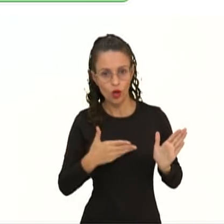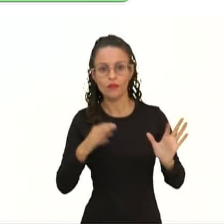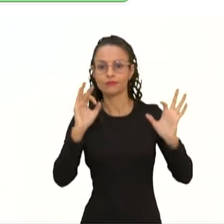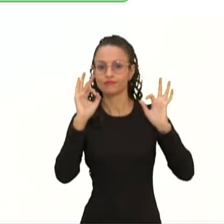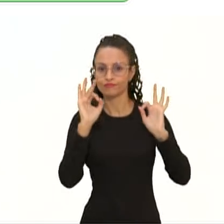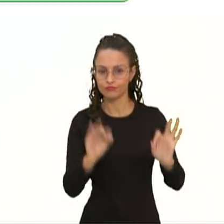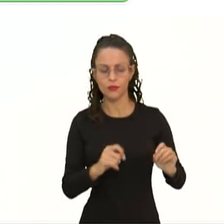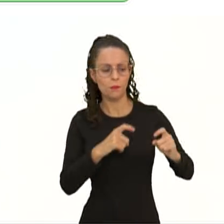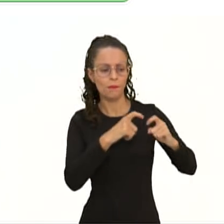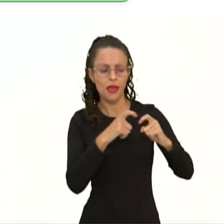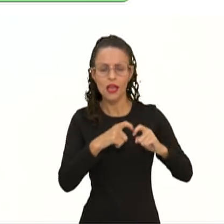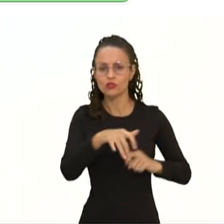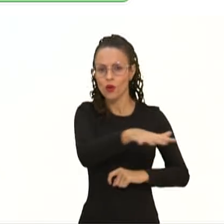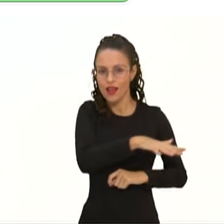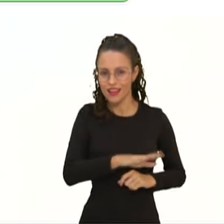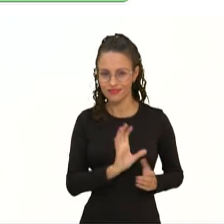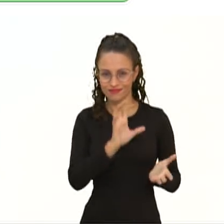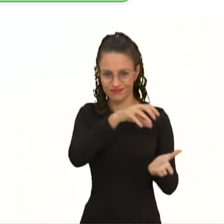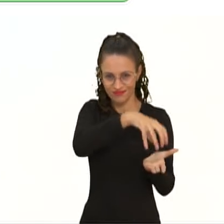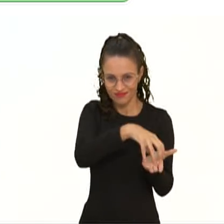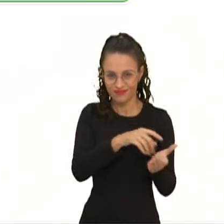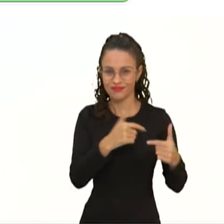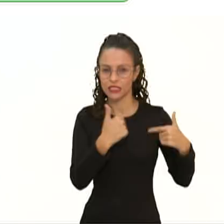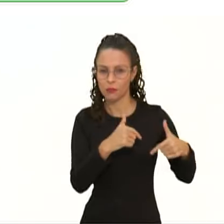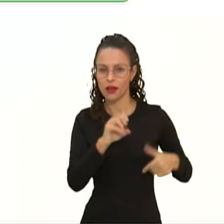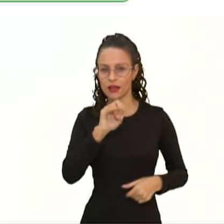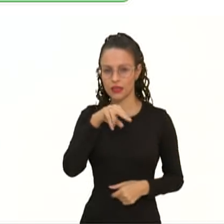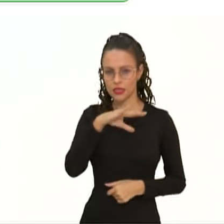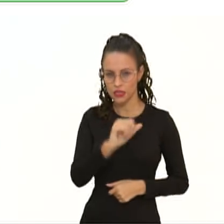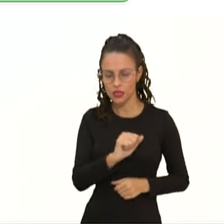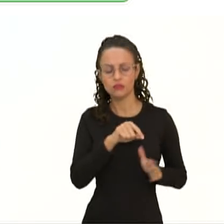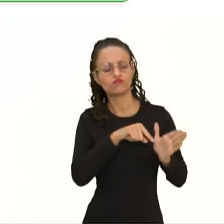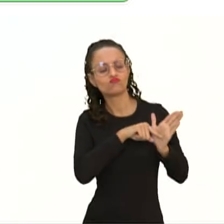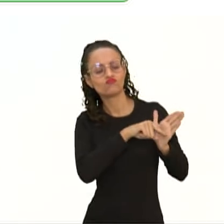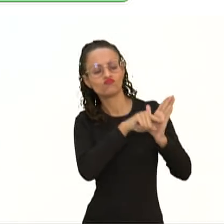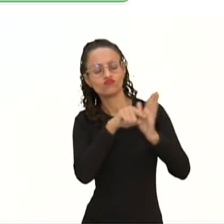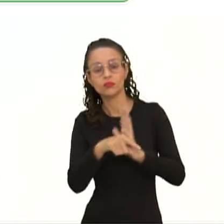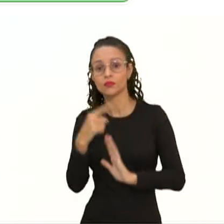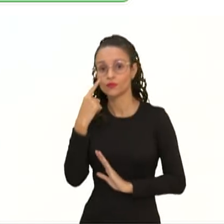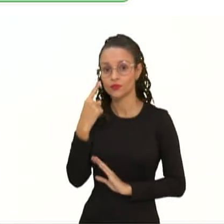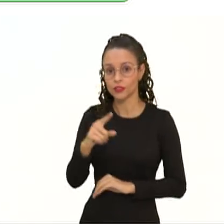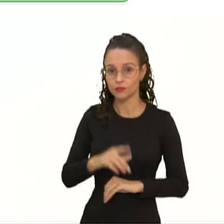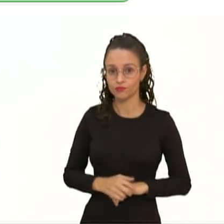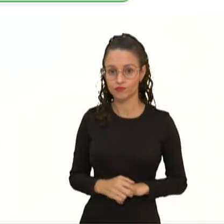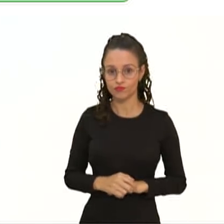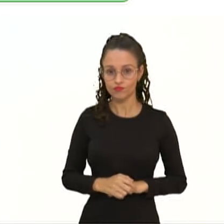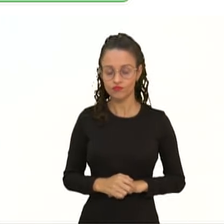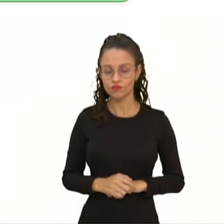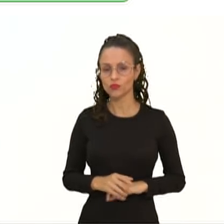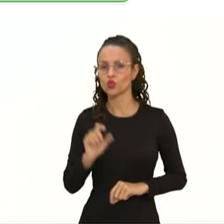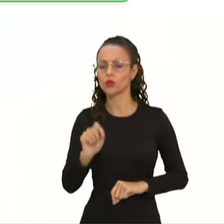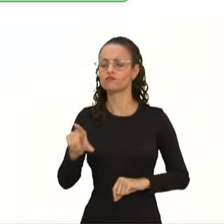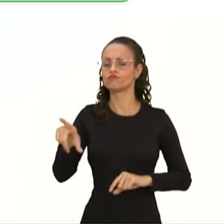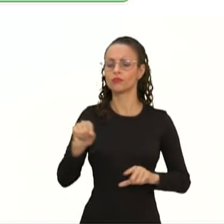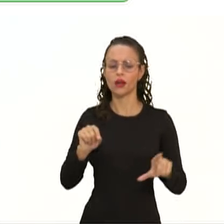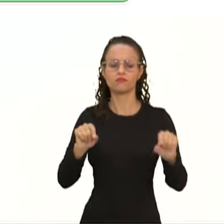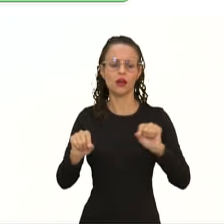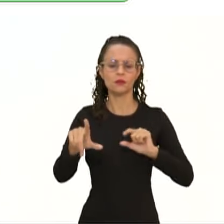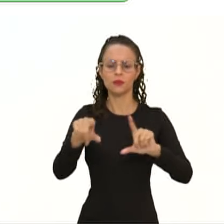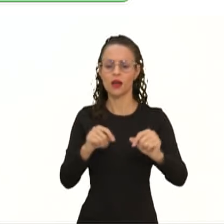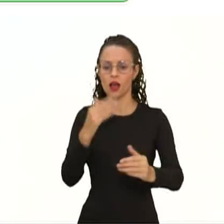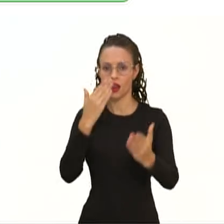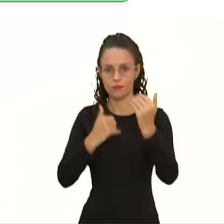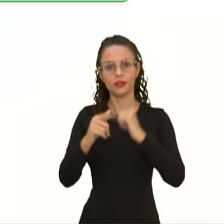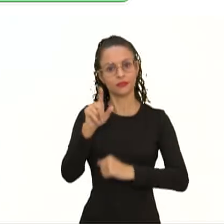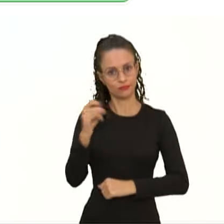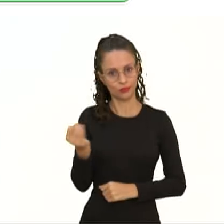médicos, pessoal que trabalha no INCA, né, fizeram este material, produziram. Então, olha só, as escolhas alimentares são muito